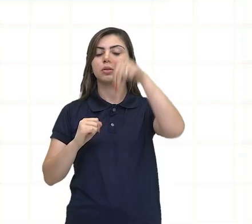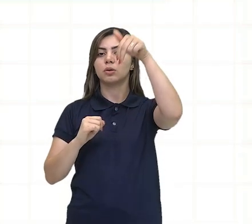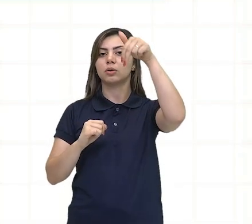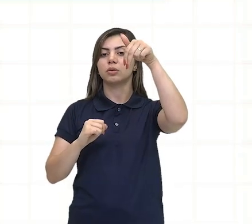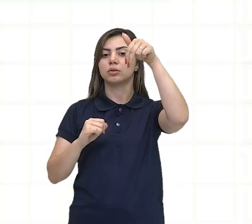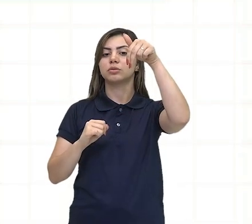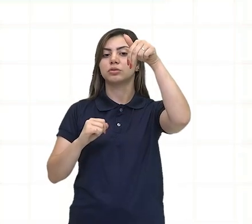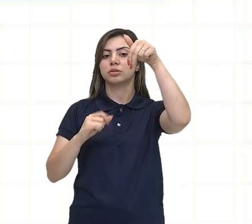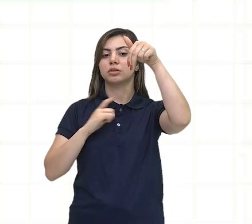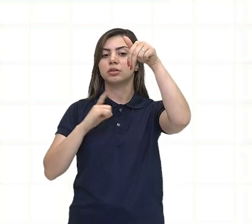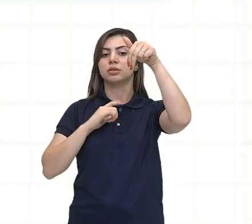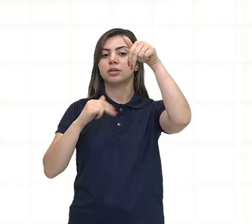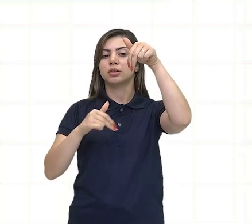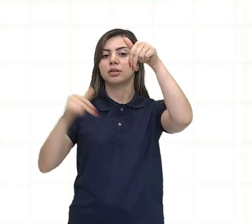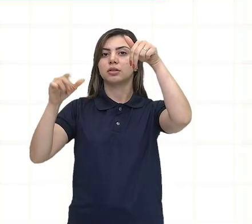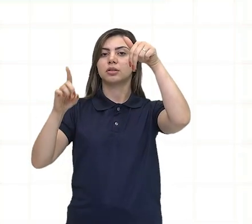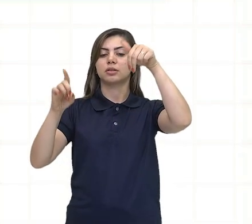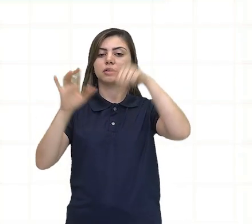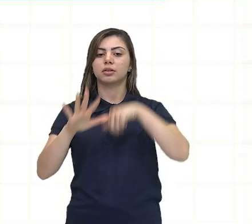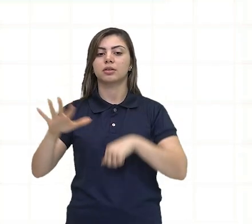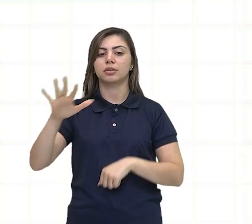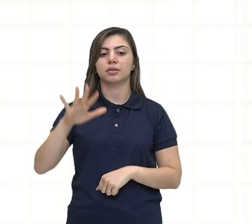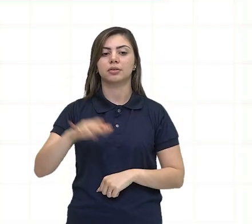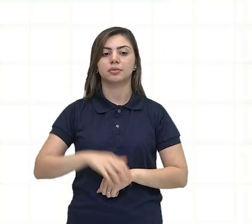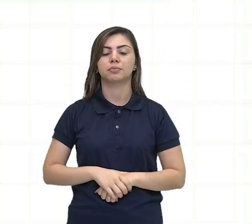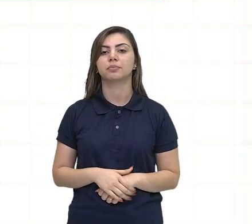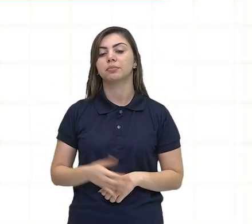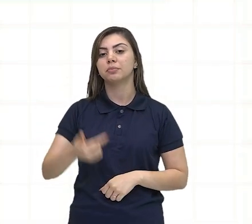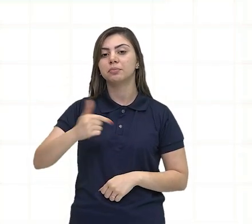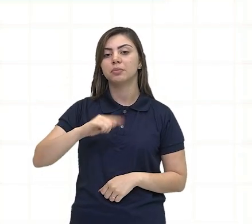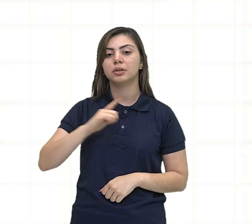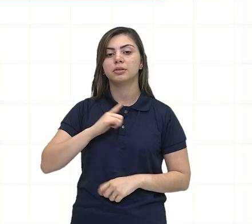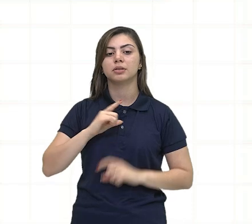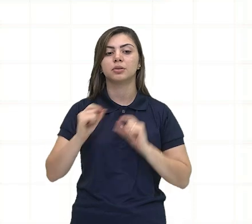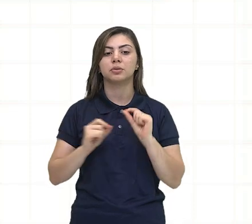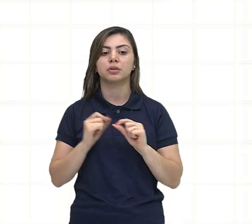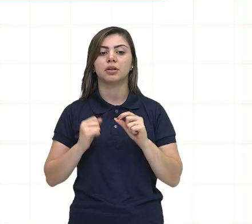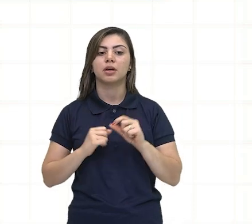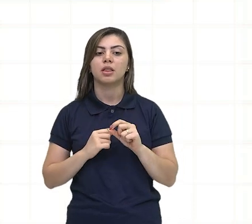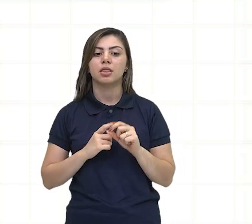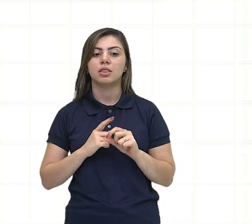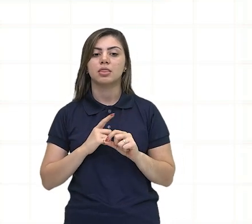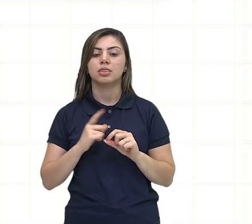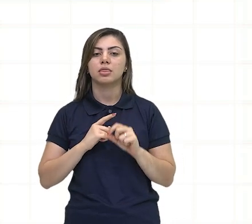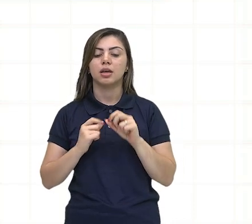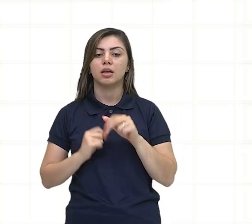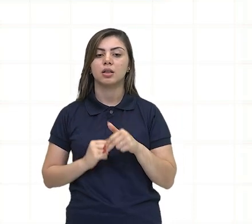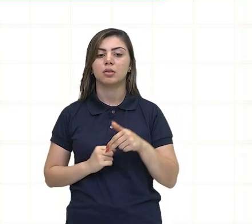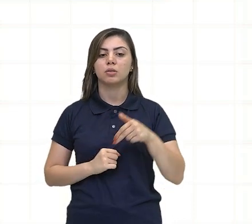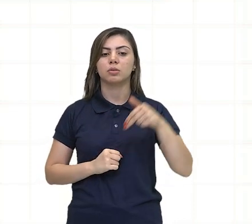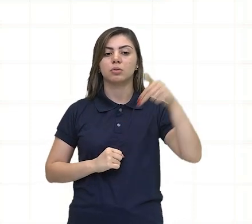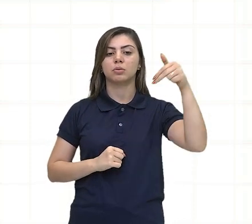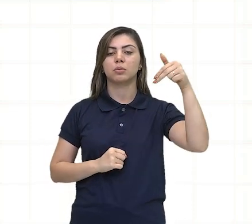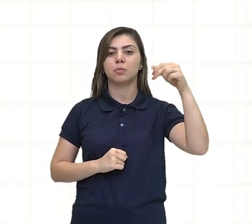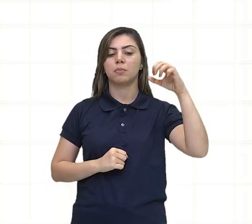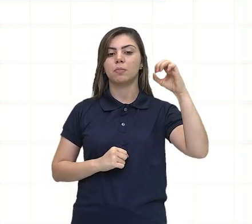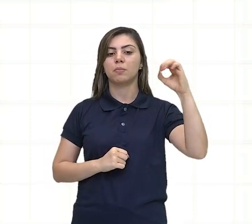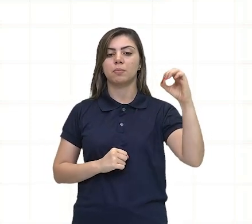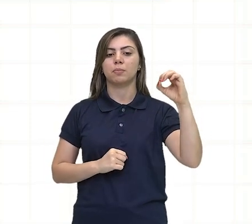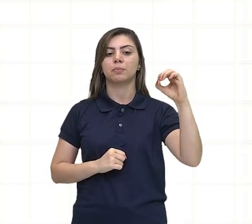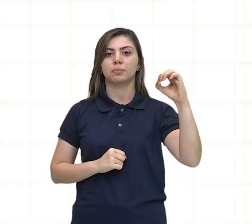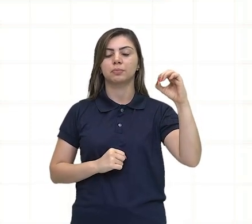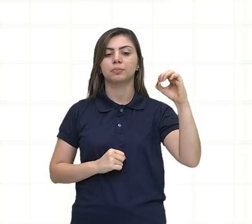e nordeste. O ponto colateral noroeste, que está entre os pontos cardeais norte